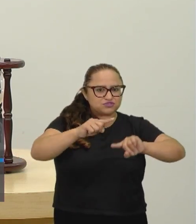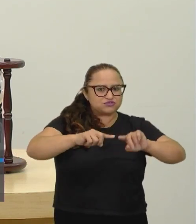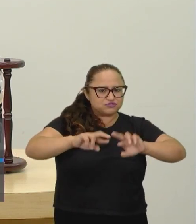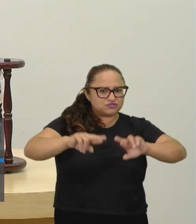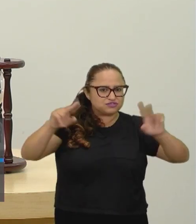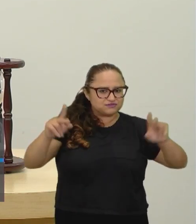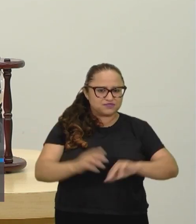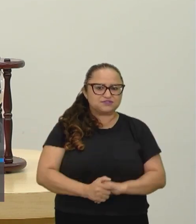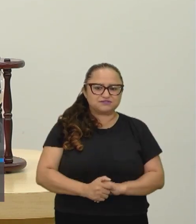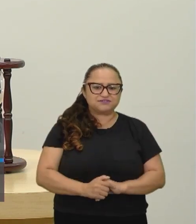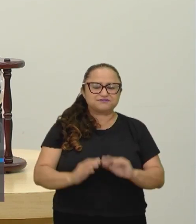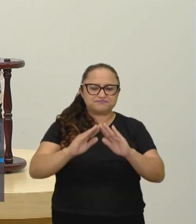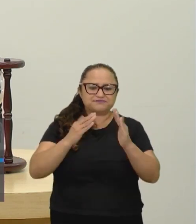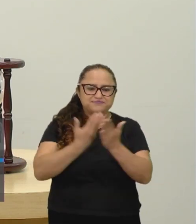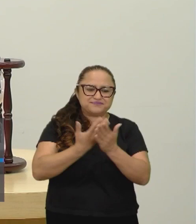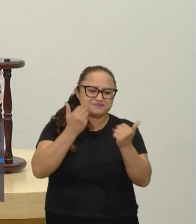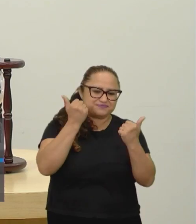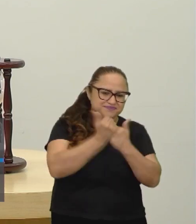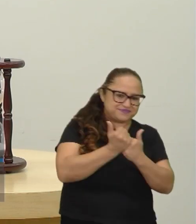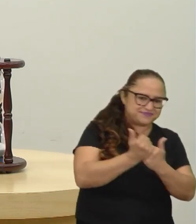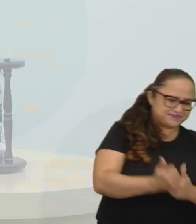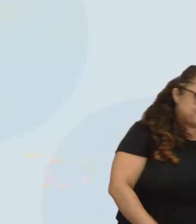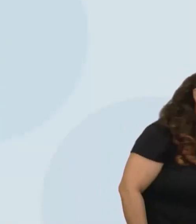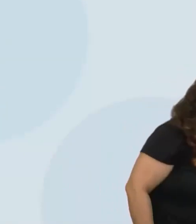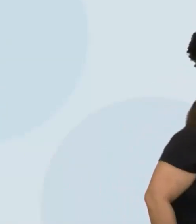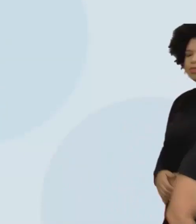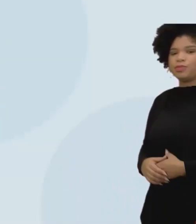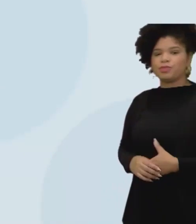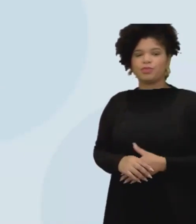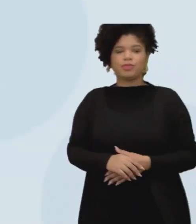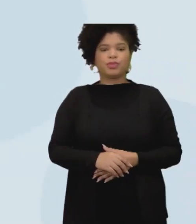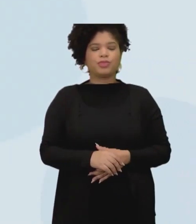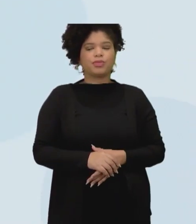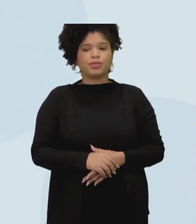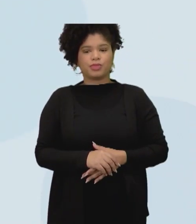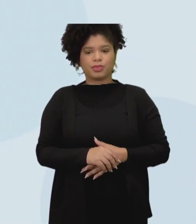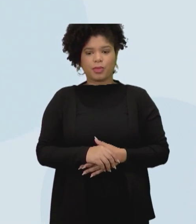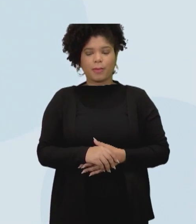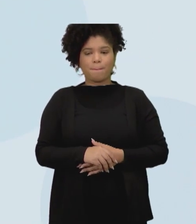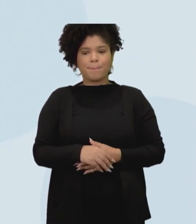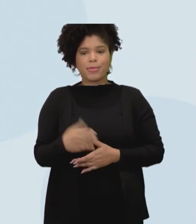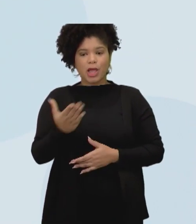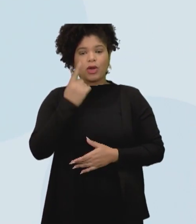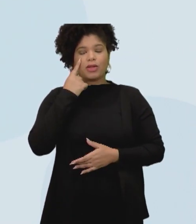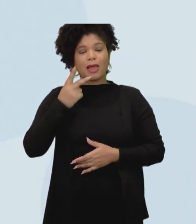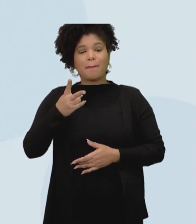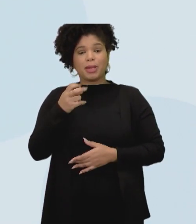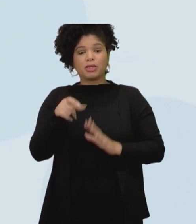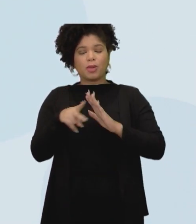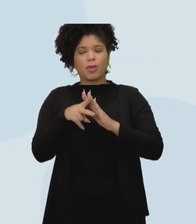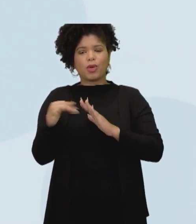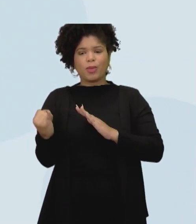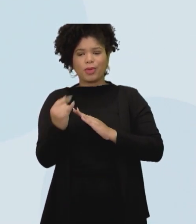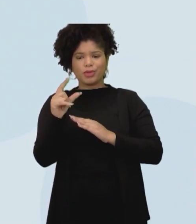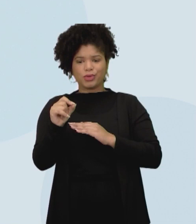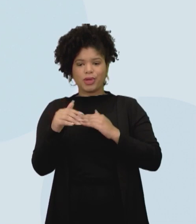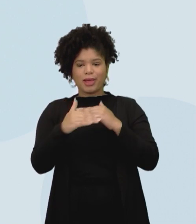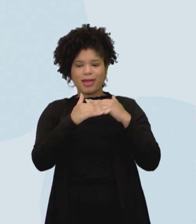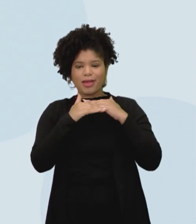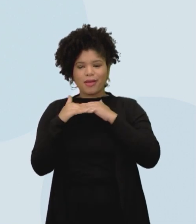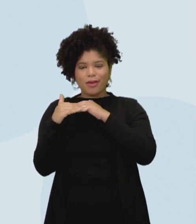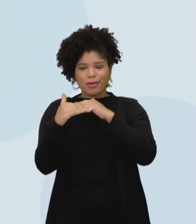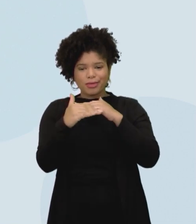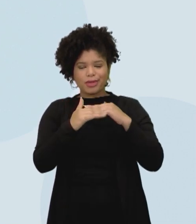né, de interesses. Voltando na tela, olha lá, reconhecimento da igualdade de todas as